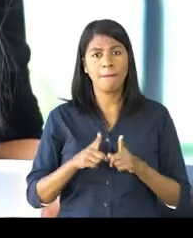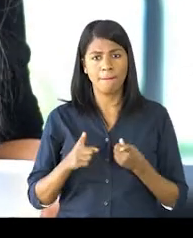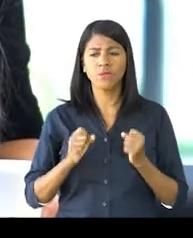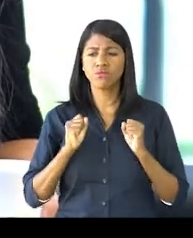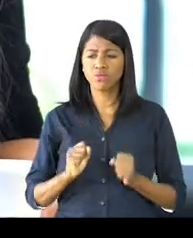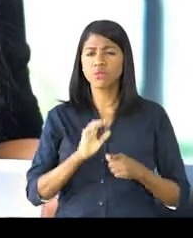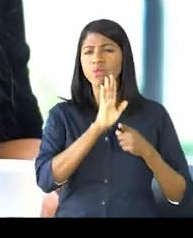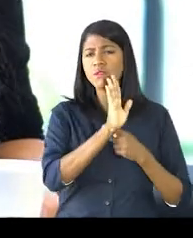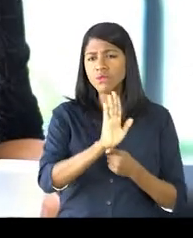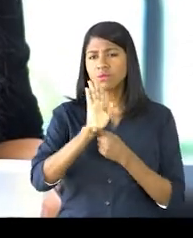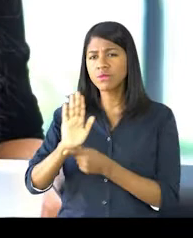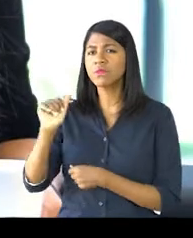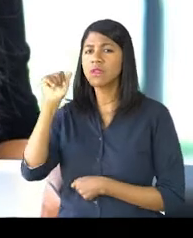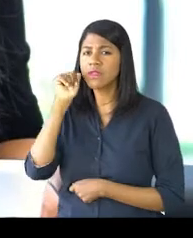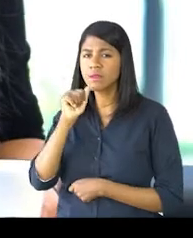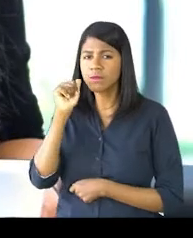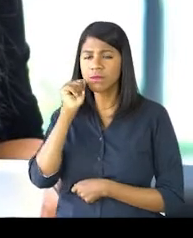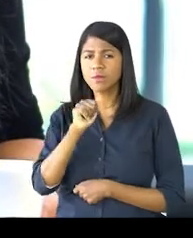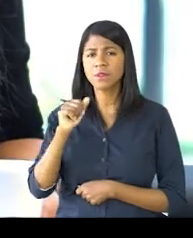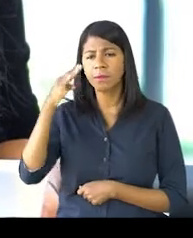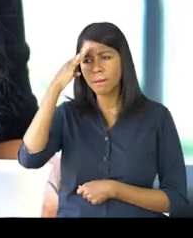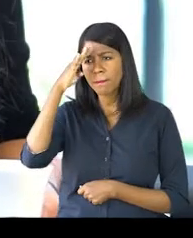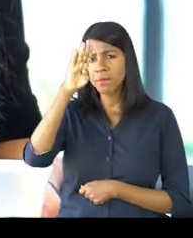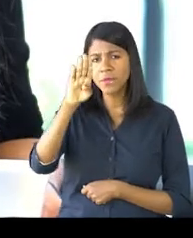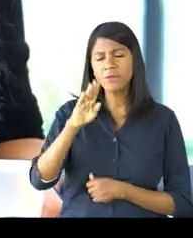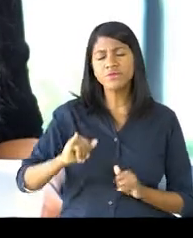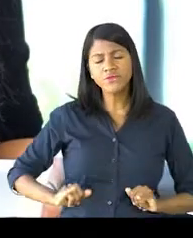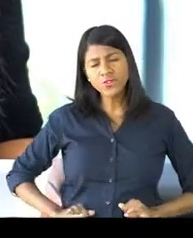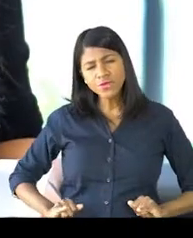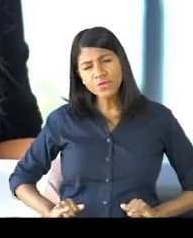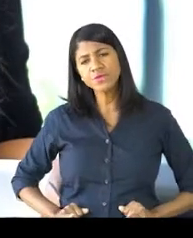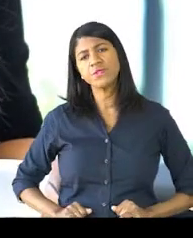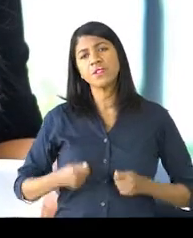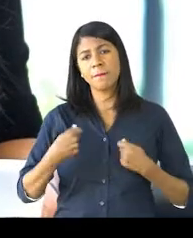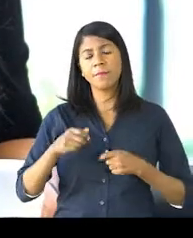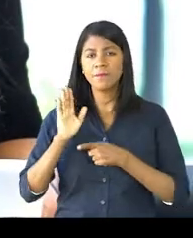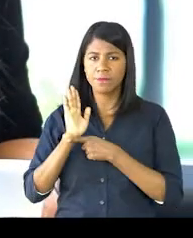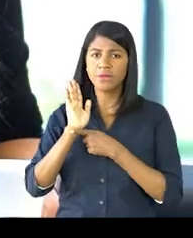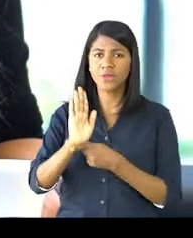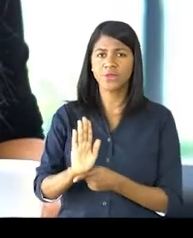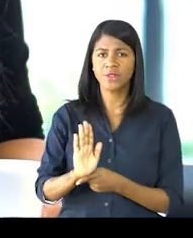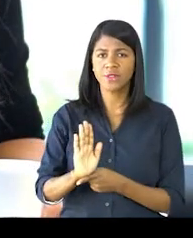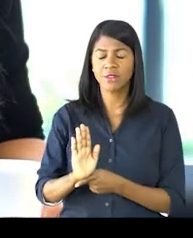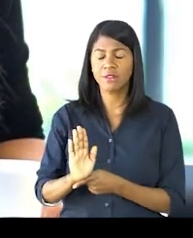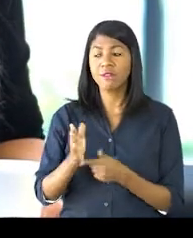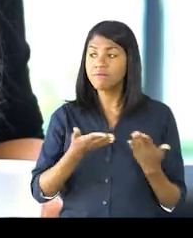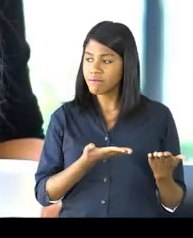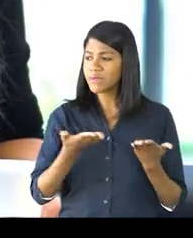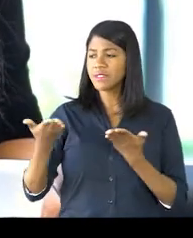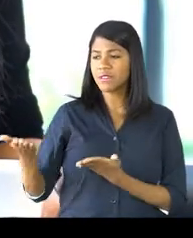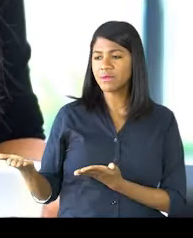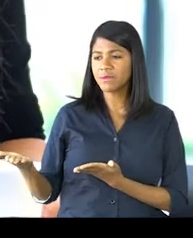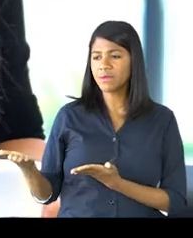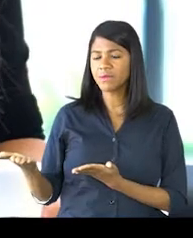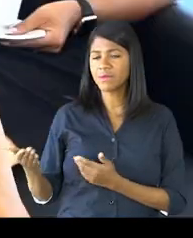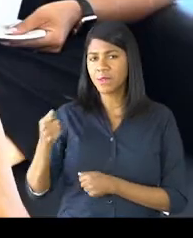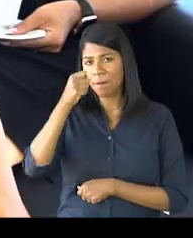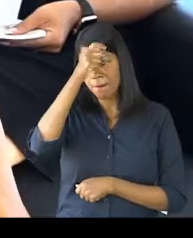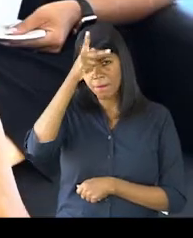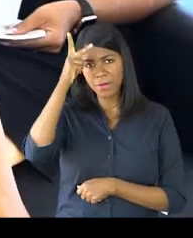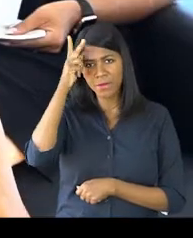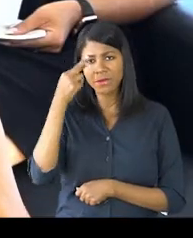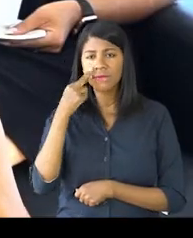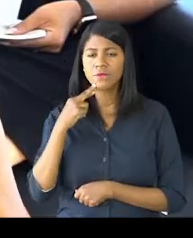para mim de poder ajudar as mulheres, principalmente em situação de vulnerabilidade. Então, recebi esse